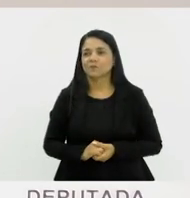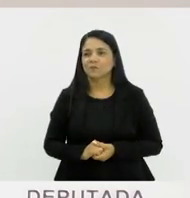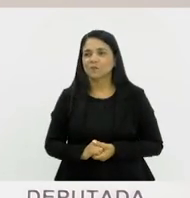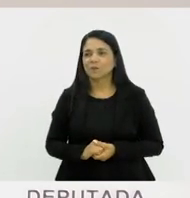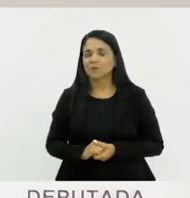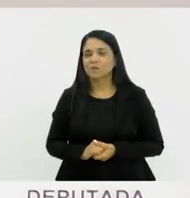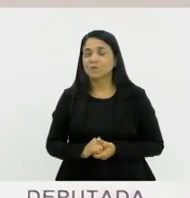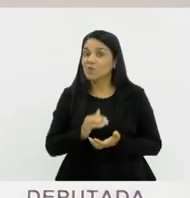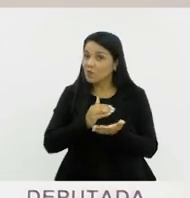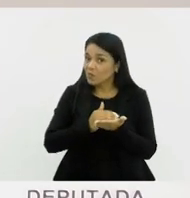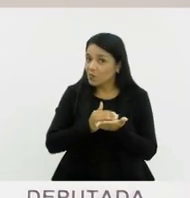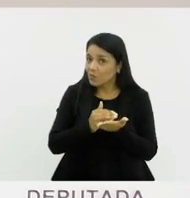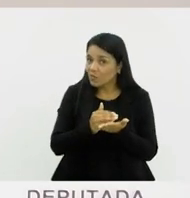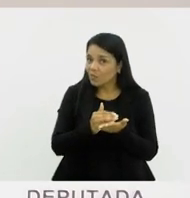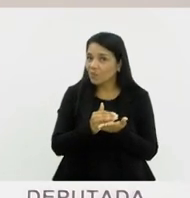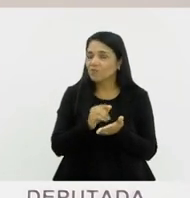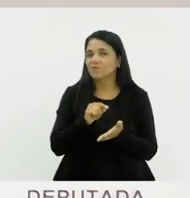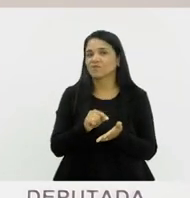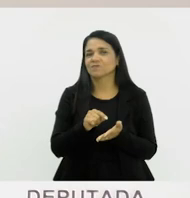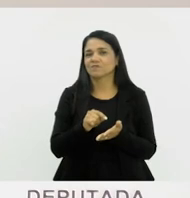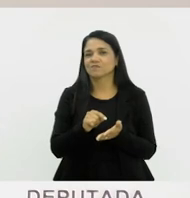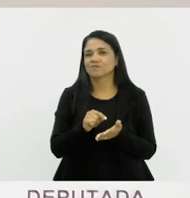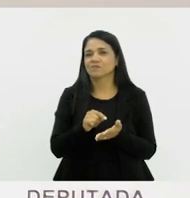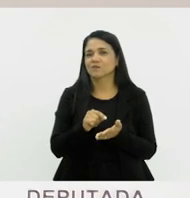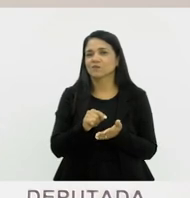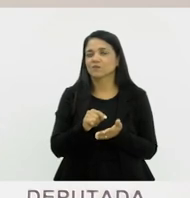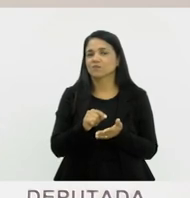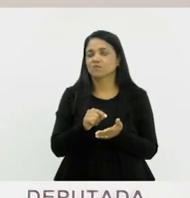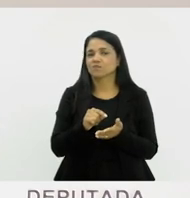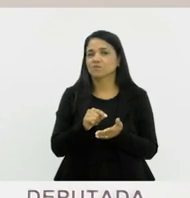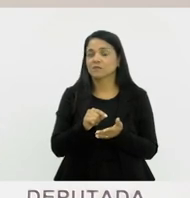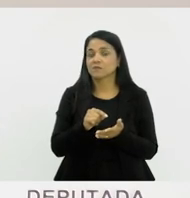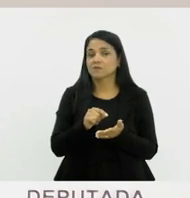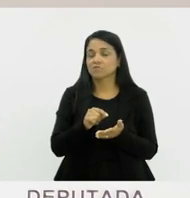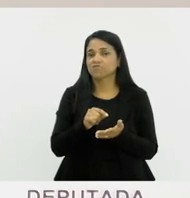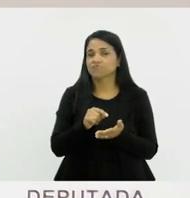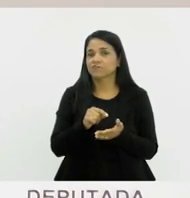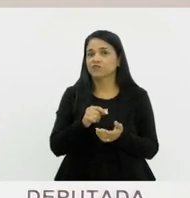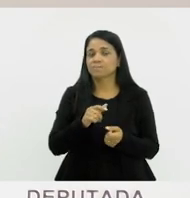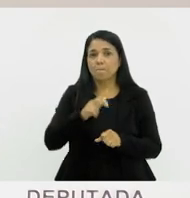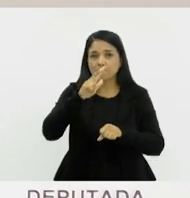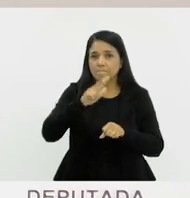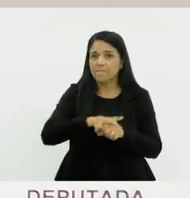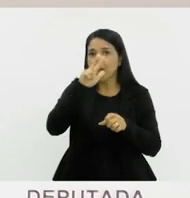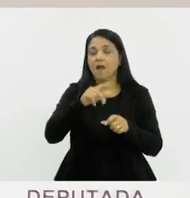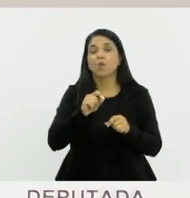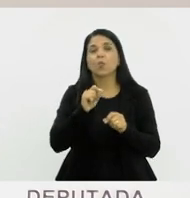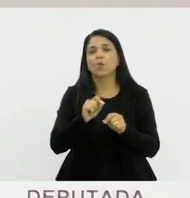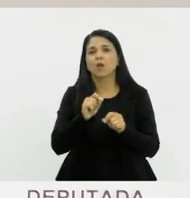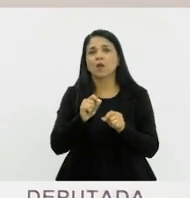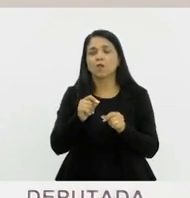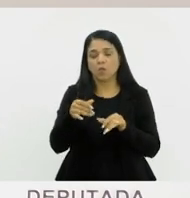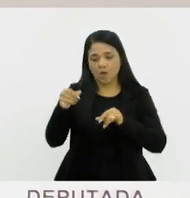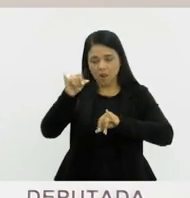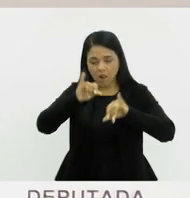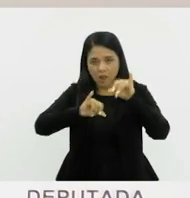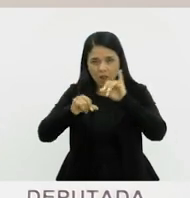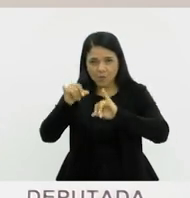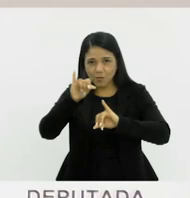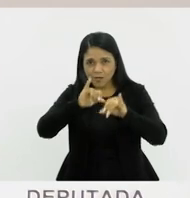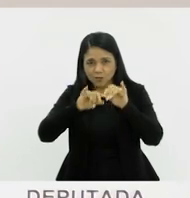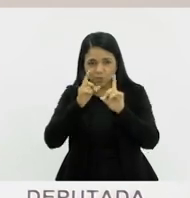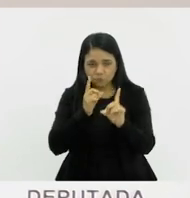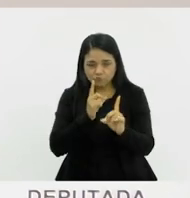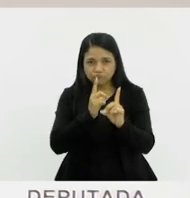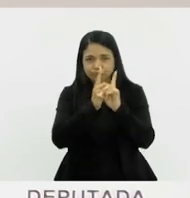nesse início, o que vai ser implantado de imediato seria o ambulatório de prevenção e